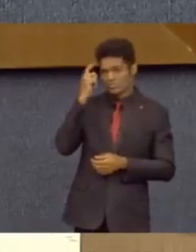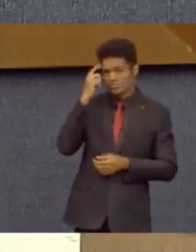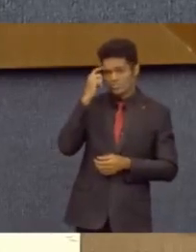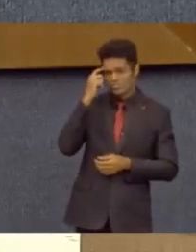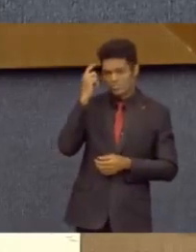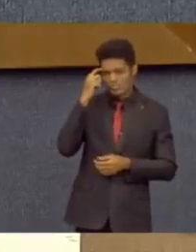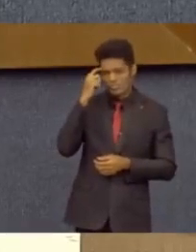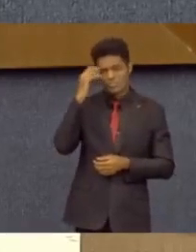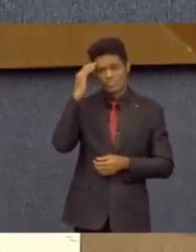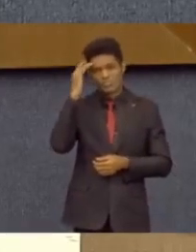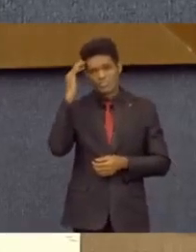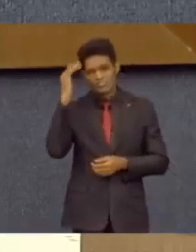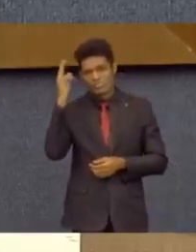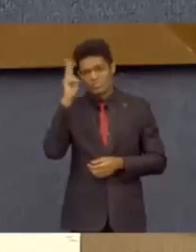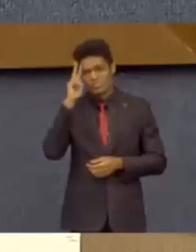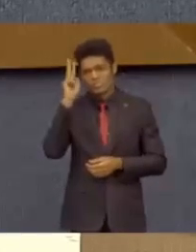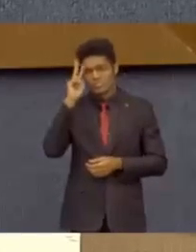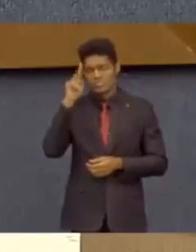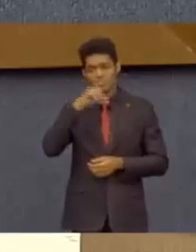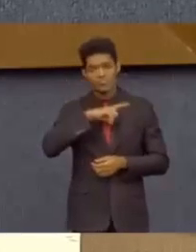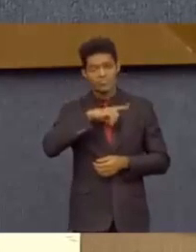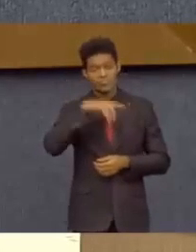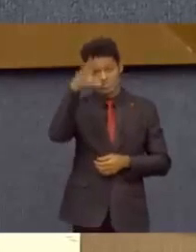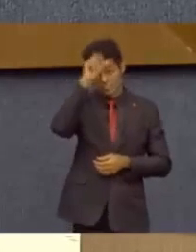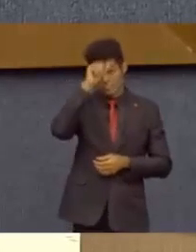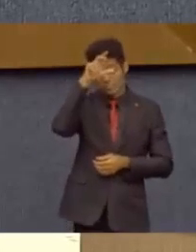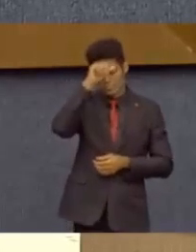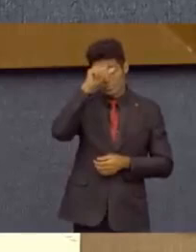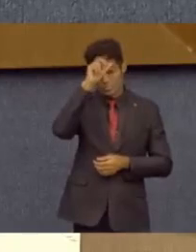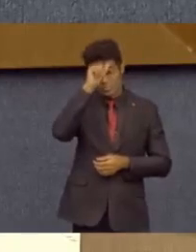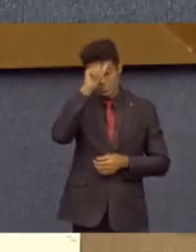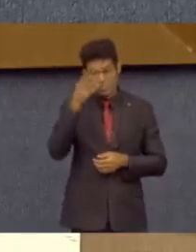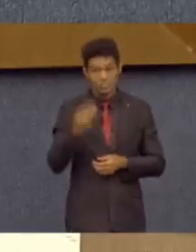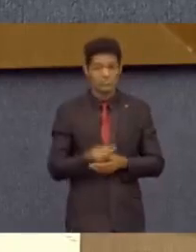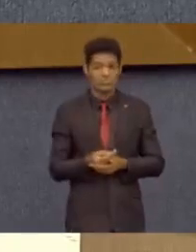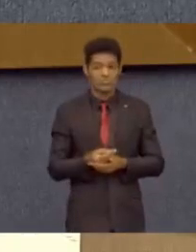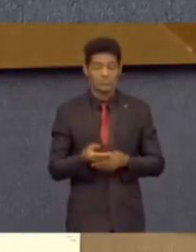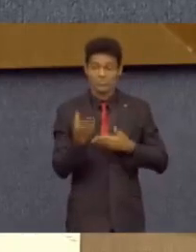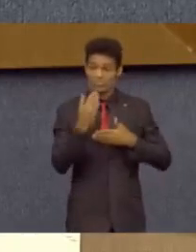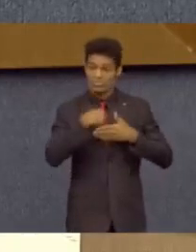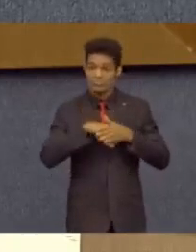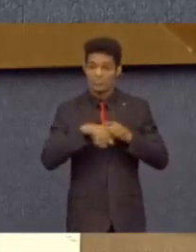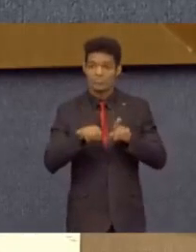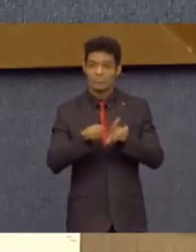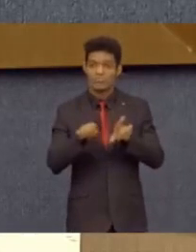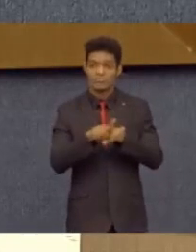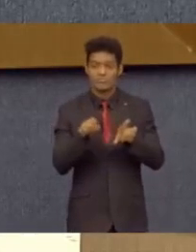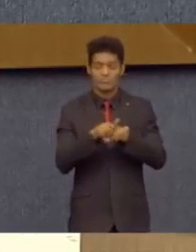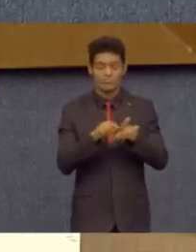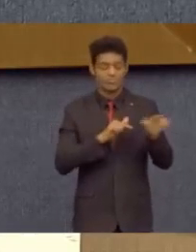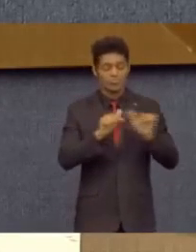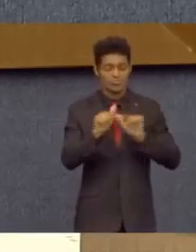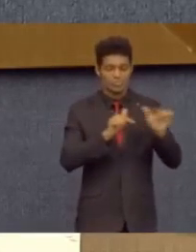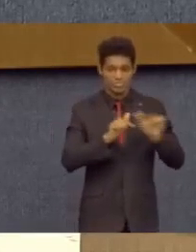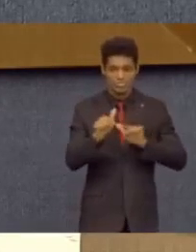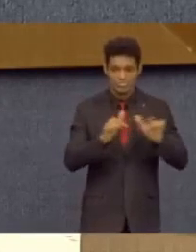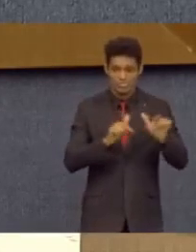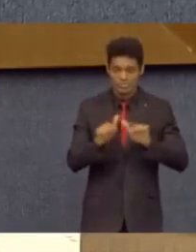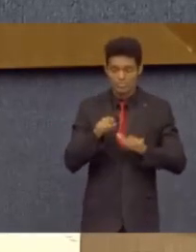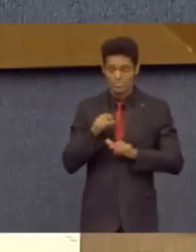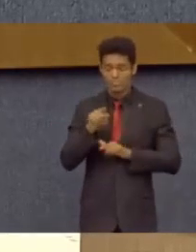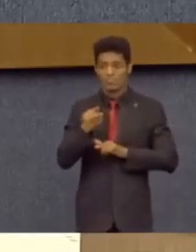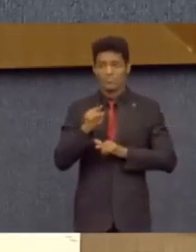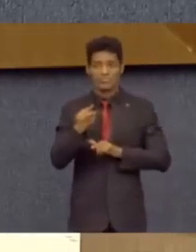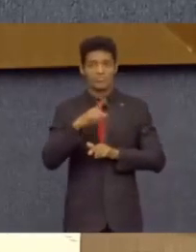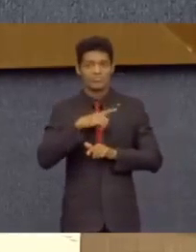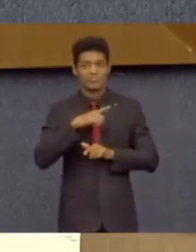memórias, aprendizados a serem guardados do significativo trabalho realizado por Padre